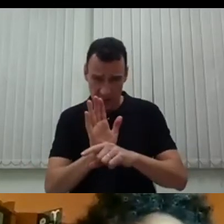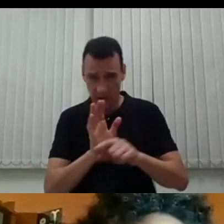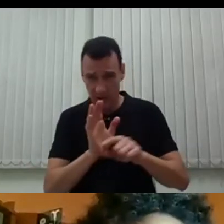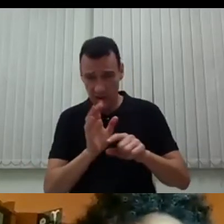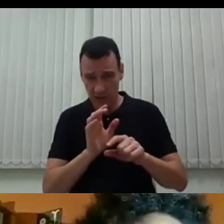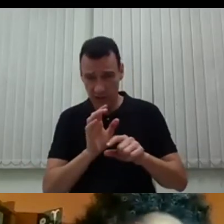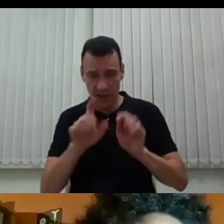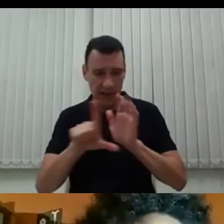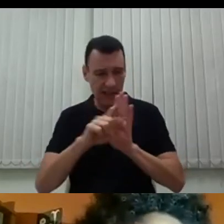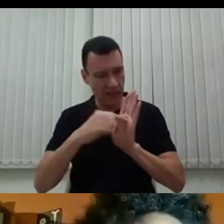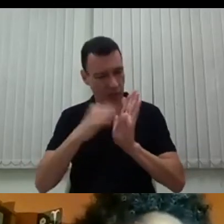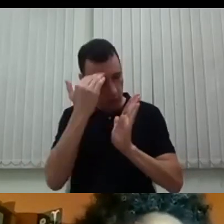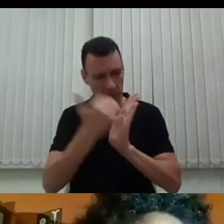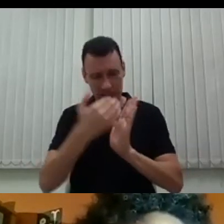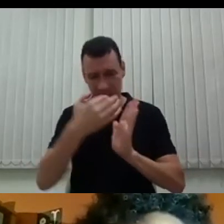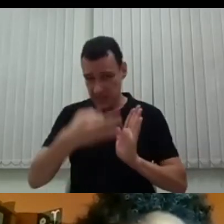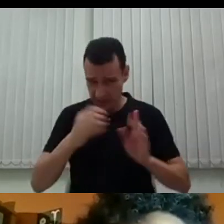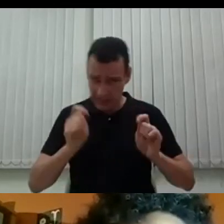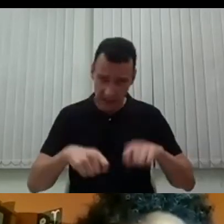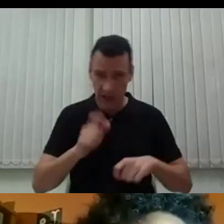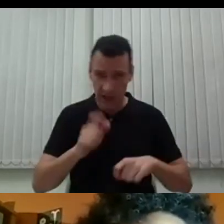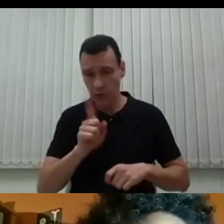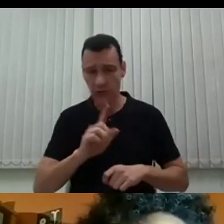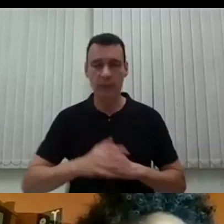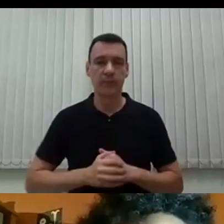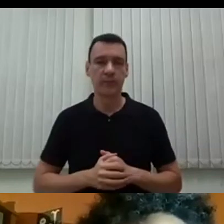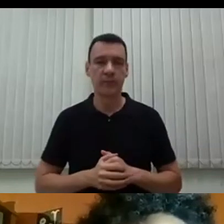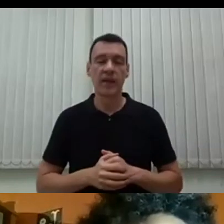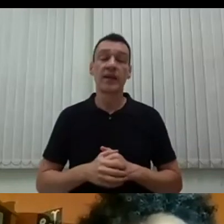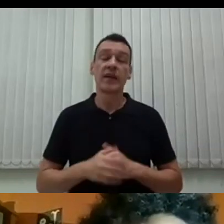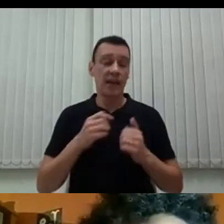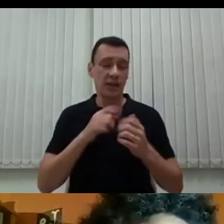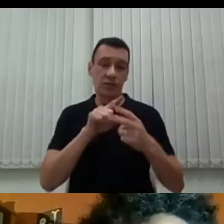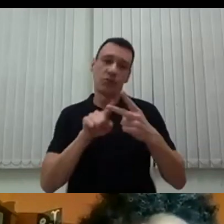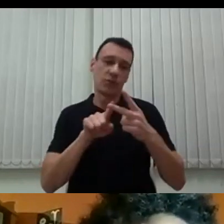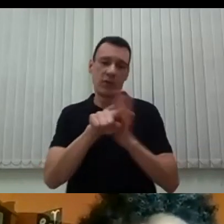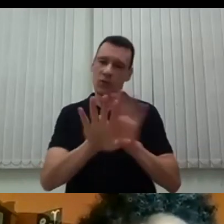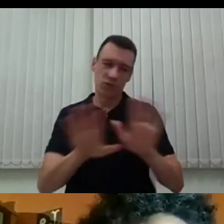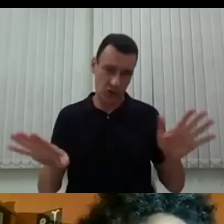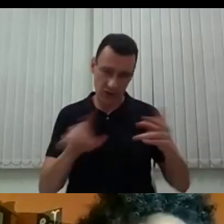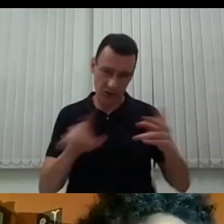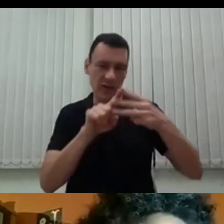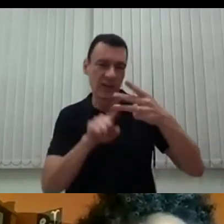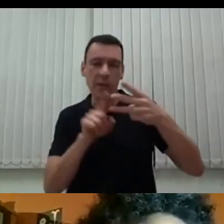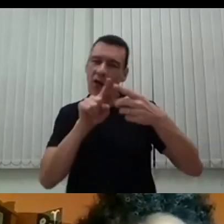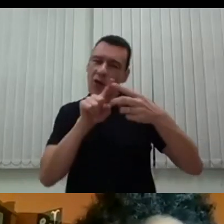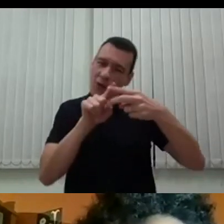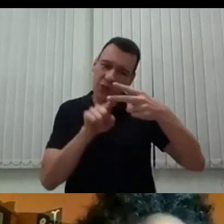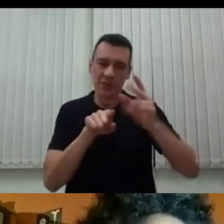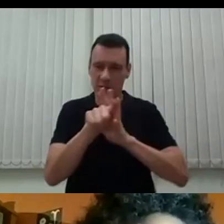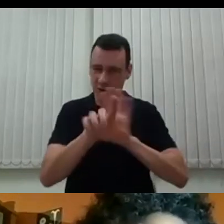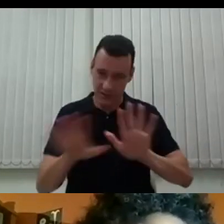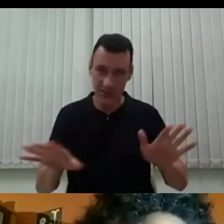e que não é só uma resposta, né? Pode começar? Podemos começar com a Fran? Vai lá,